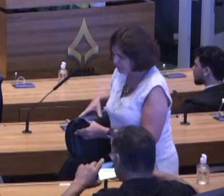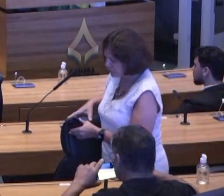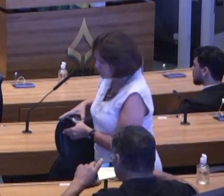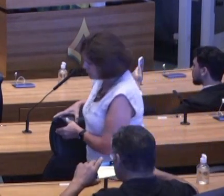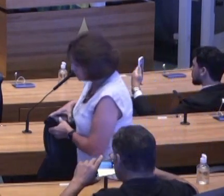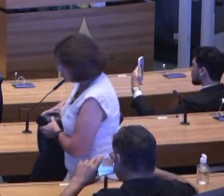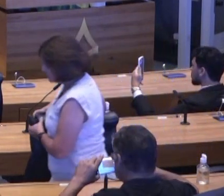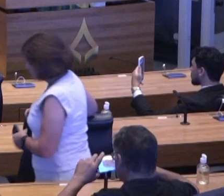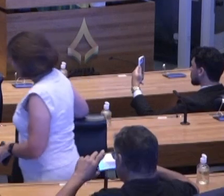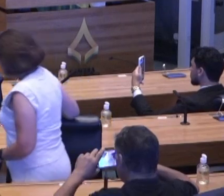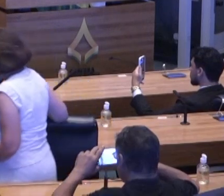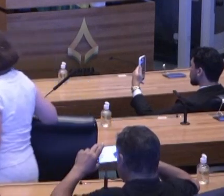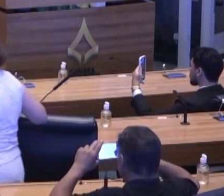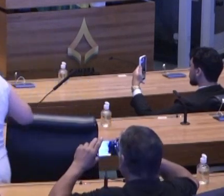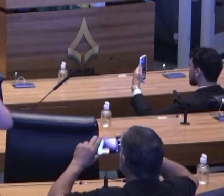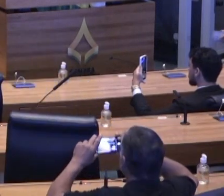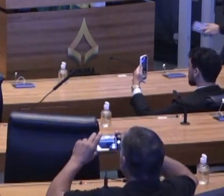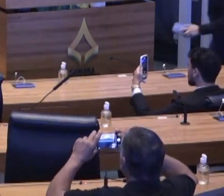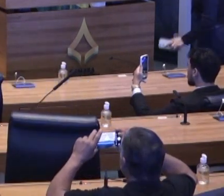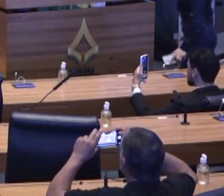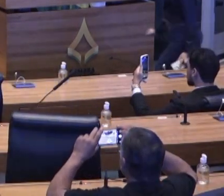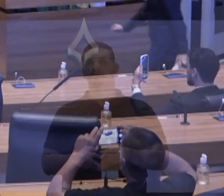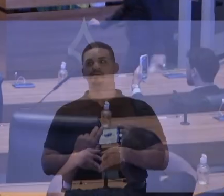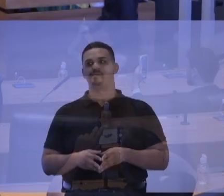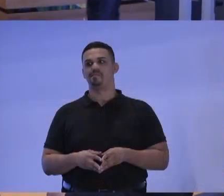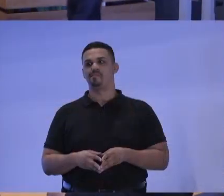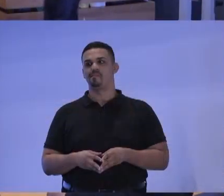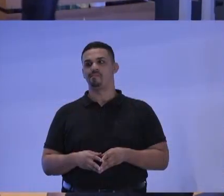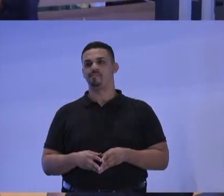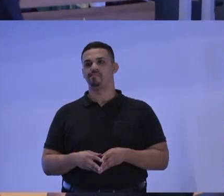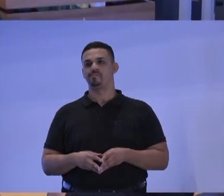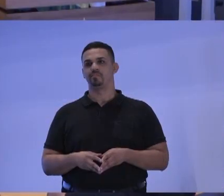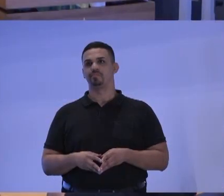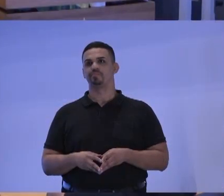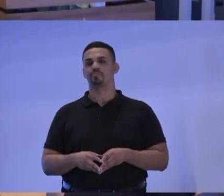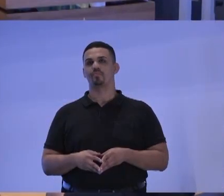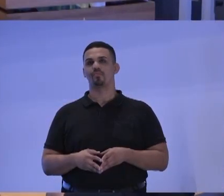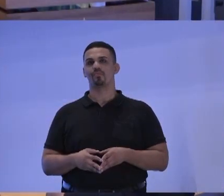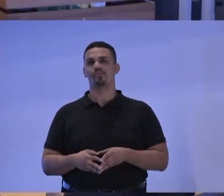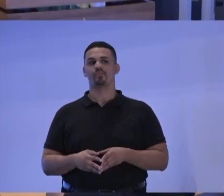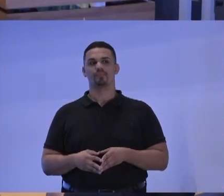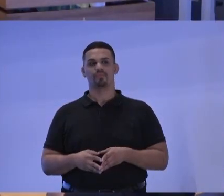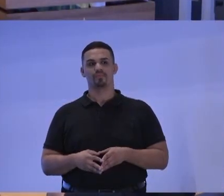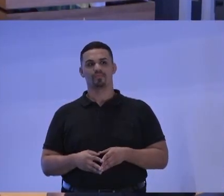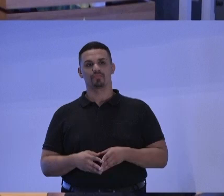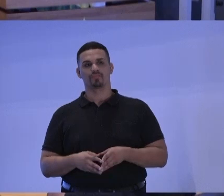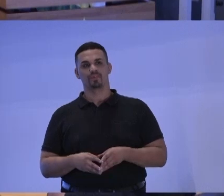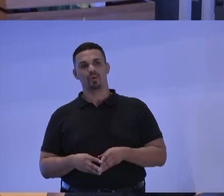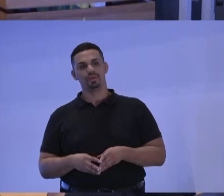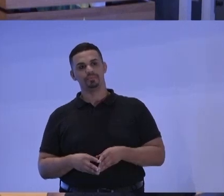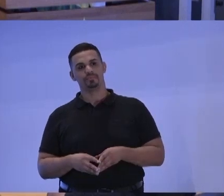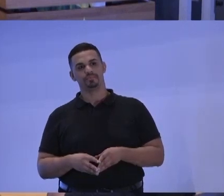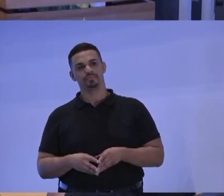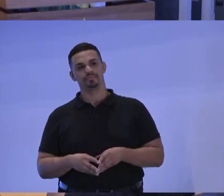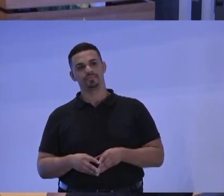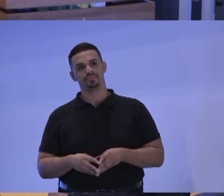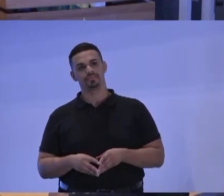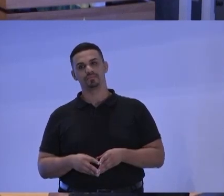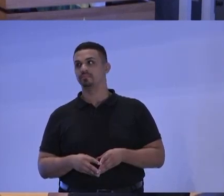com a gente. A senhora dermatologista e imunobiologista Andréa Monteiro de Araújo, doutora Andréa Monteiro de